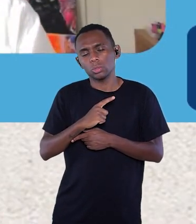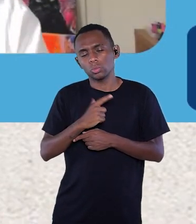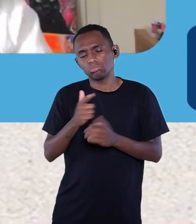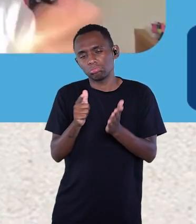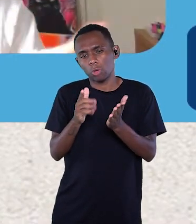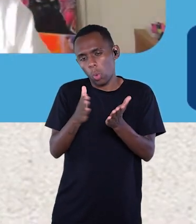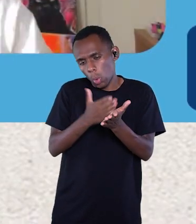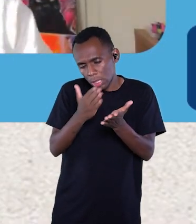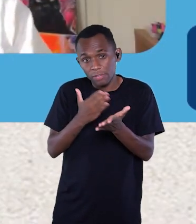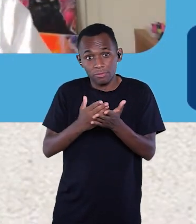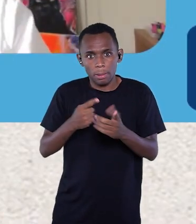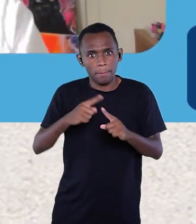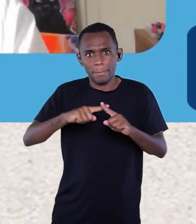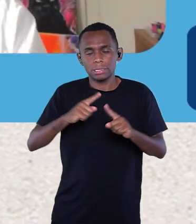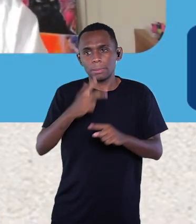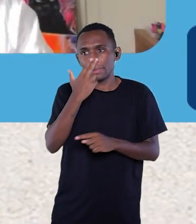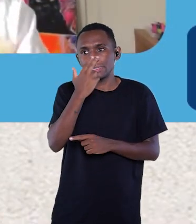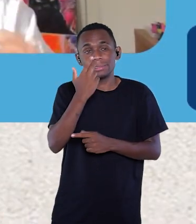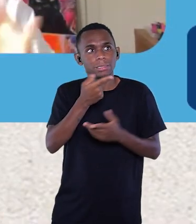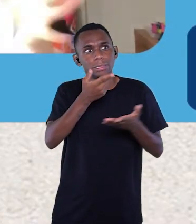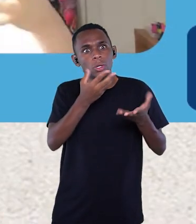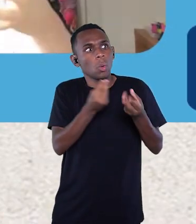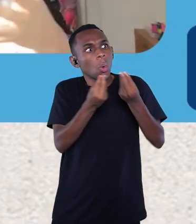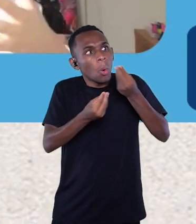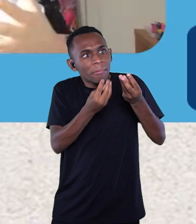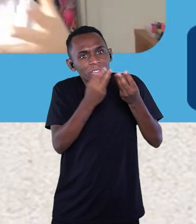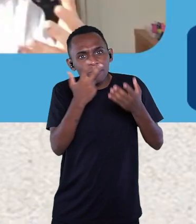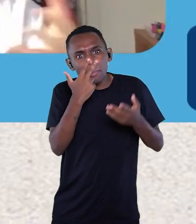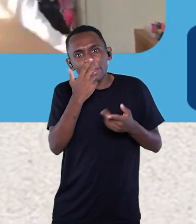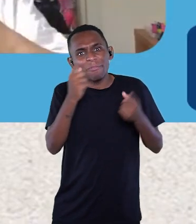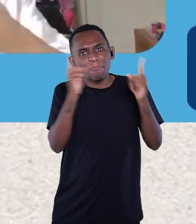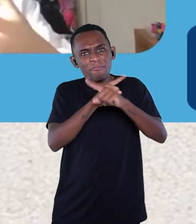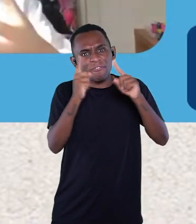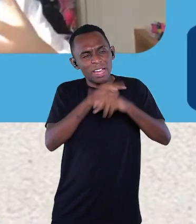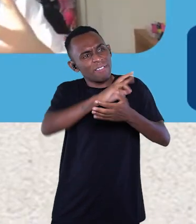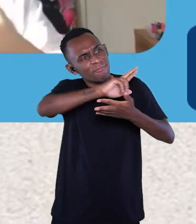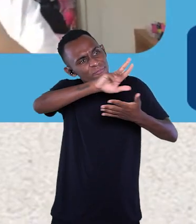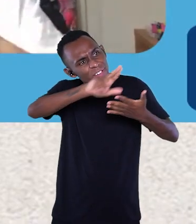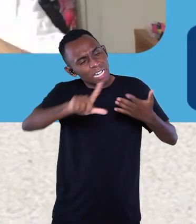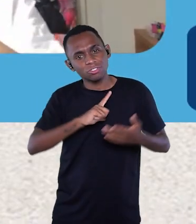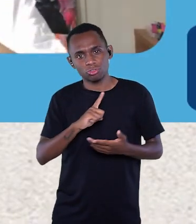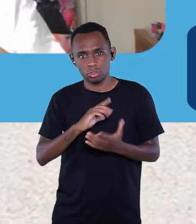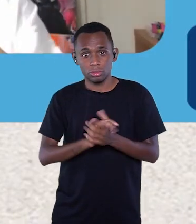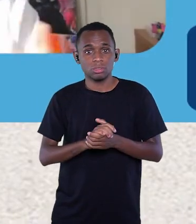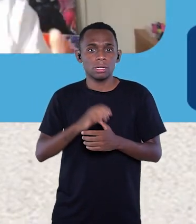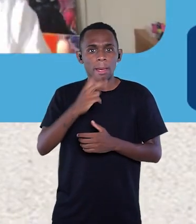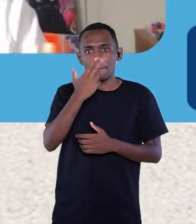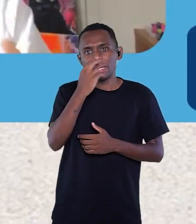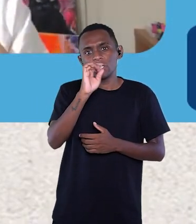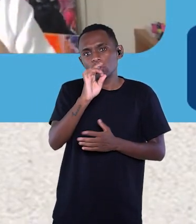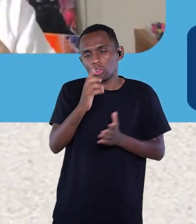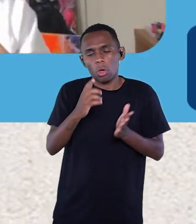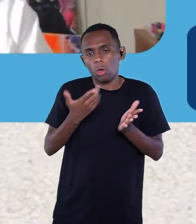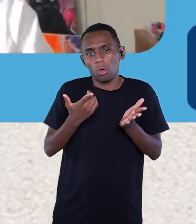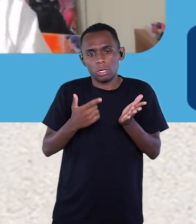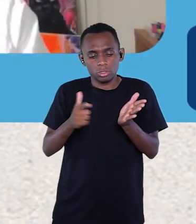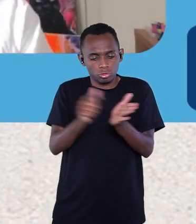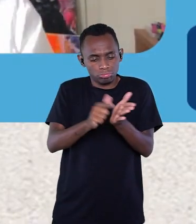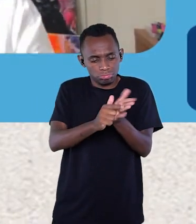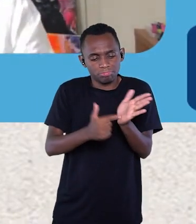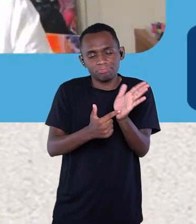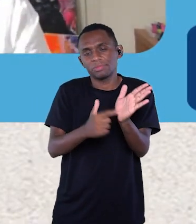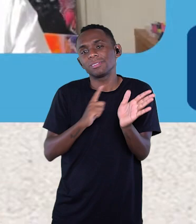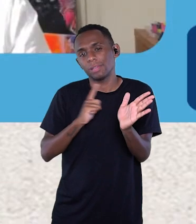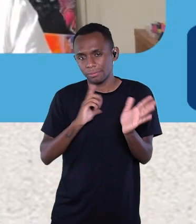ele não tinha condições, assim, de existir como livro, né? Acabou que é só os cartões, né? Acabou só as